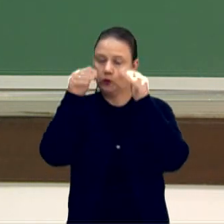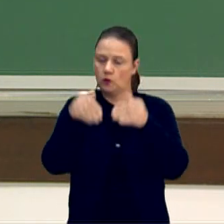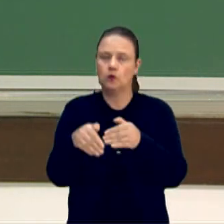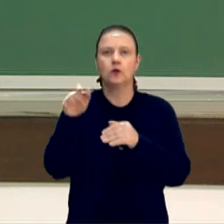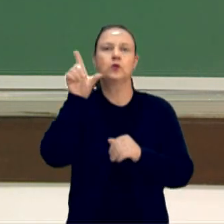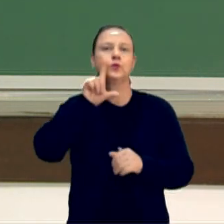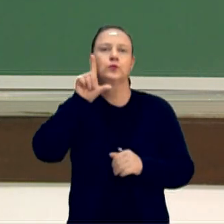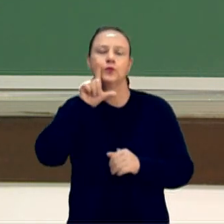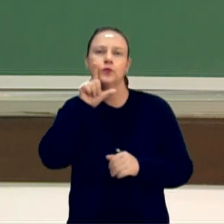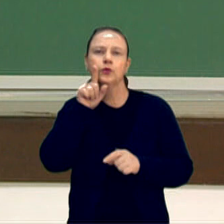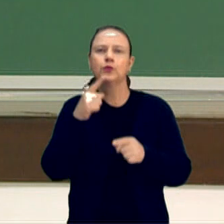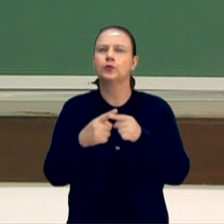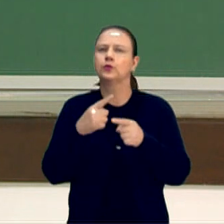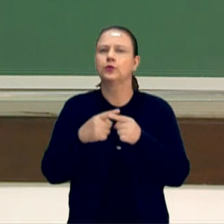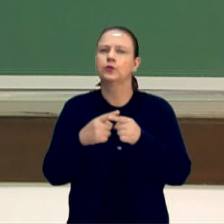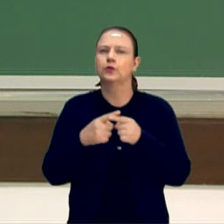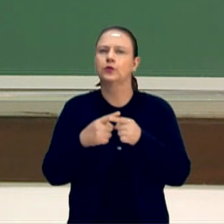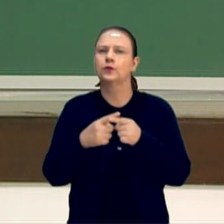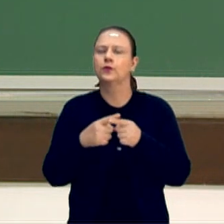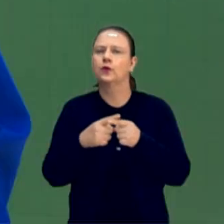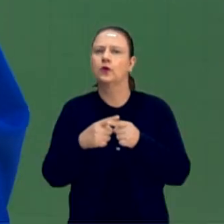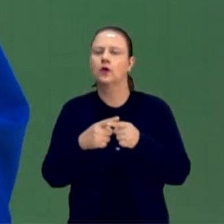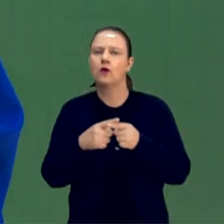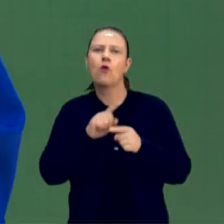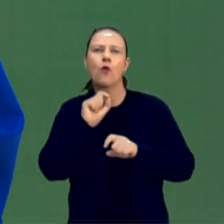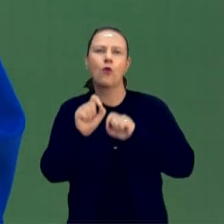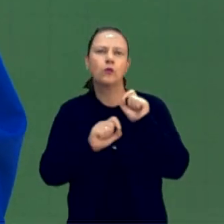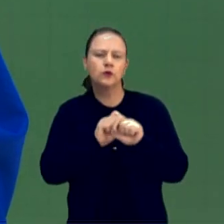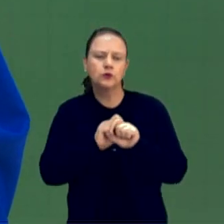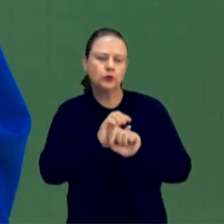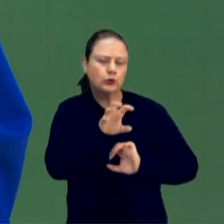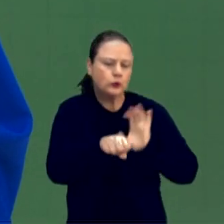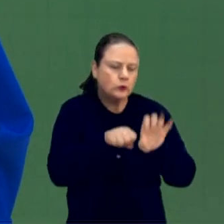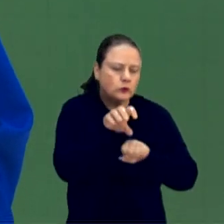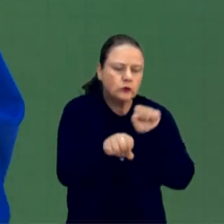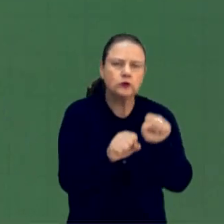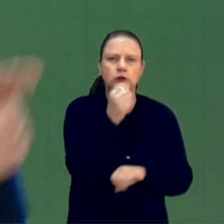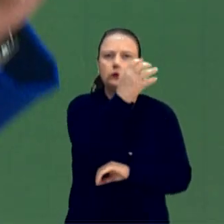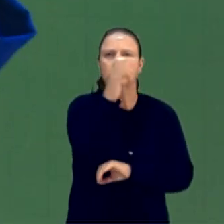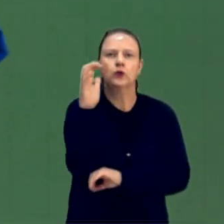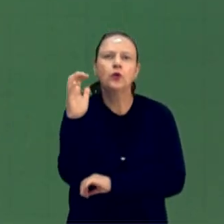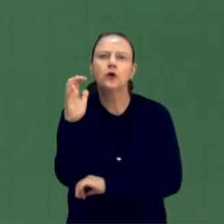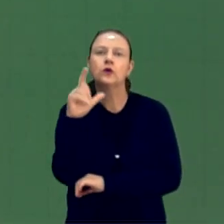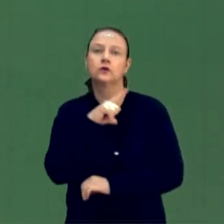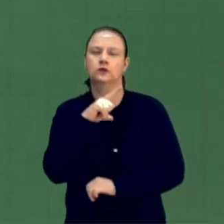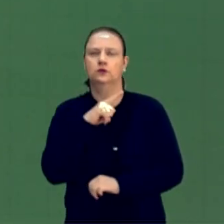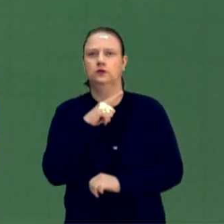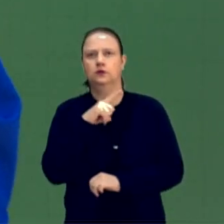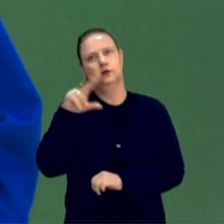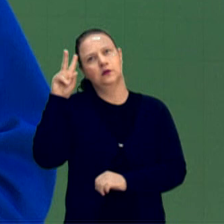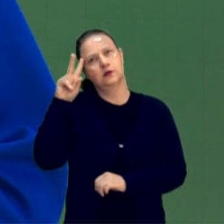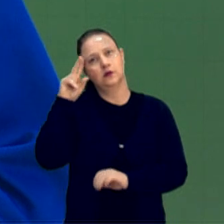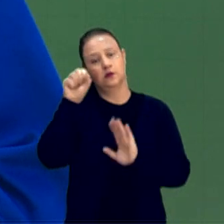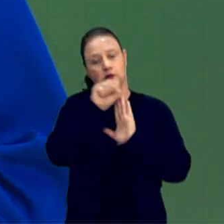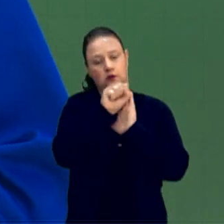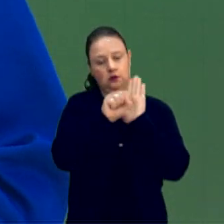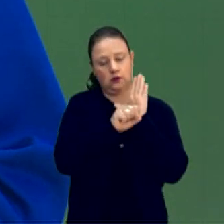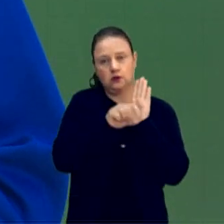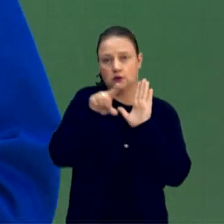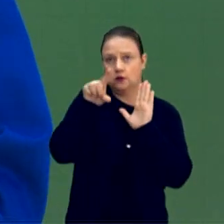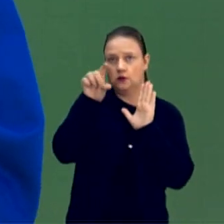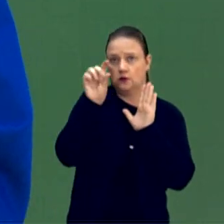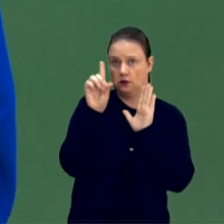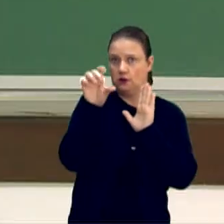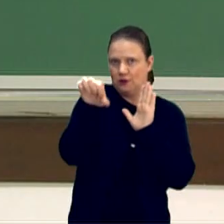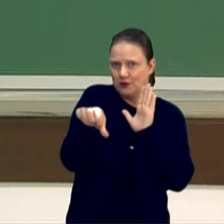a explorar de uma maneira muito forte os recursos naturais que tinham. Lembro vocês que século XIX